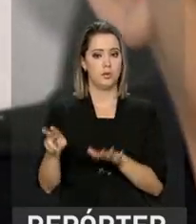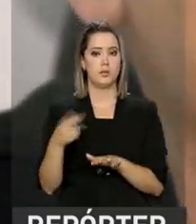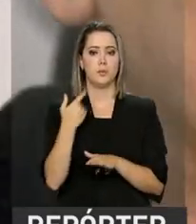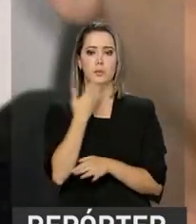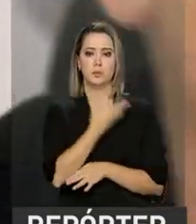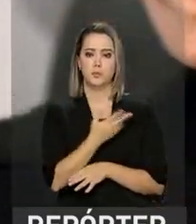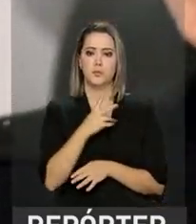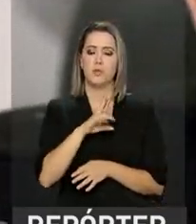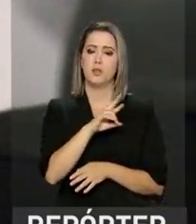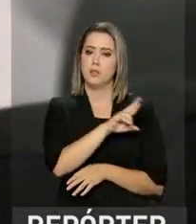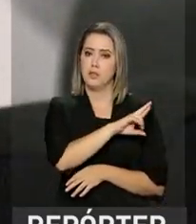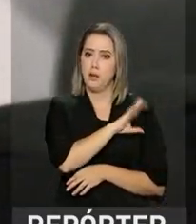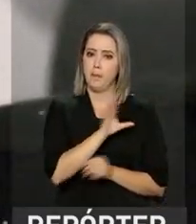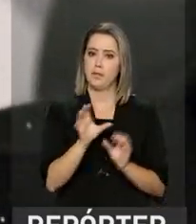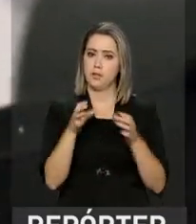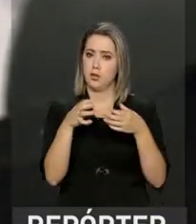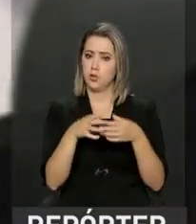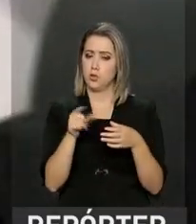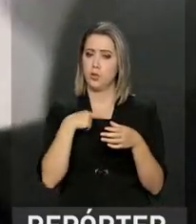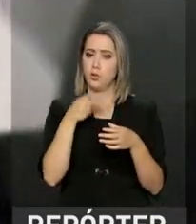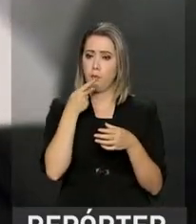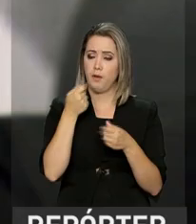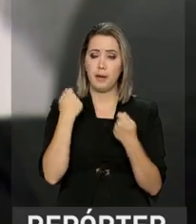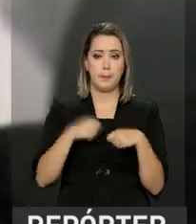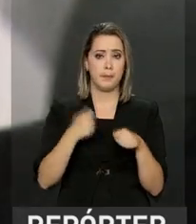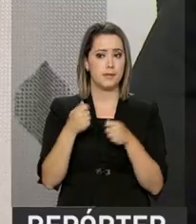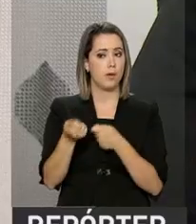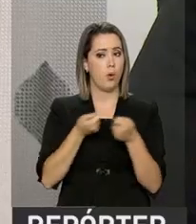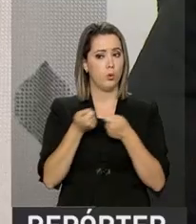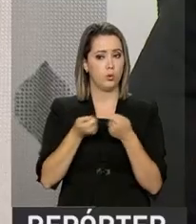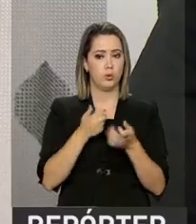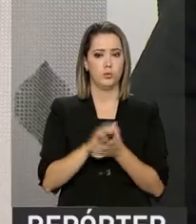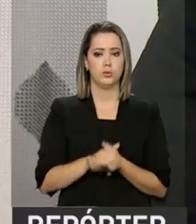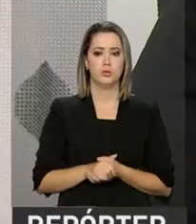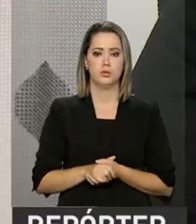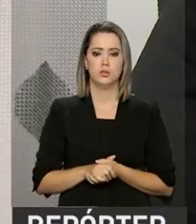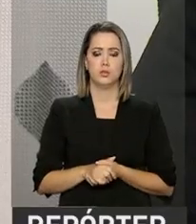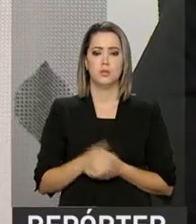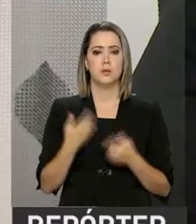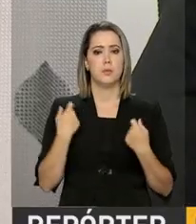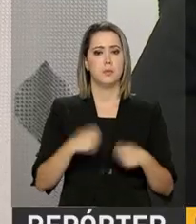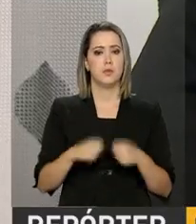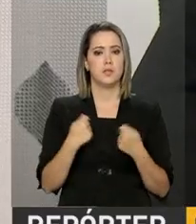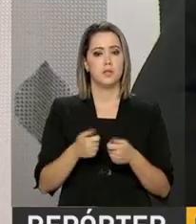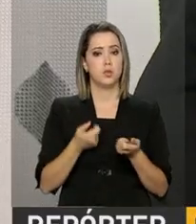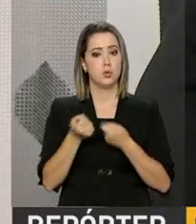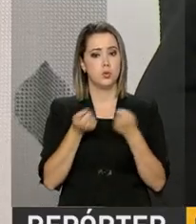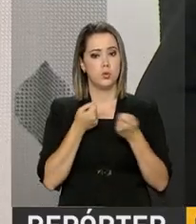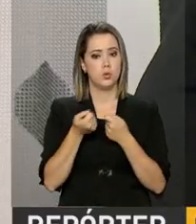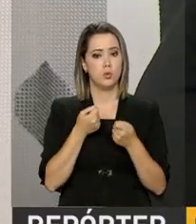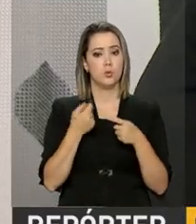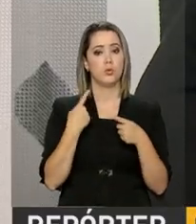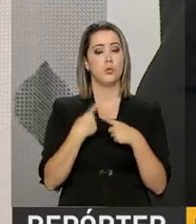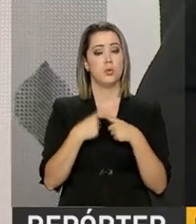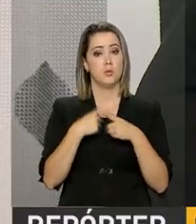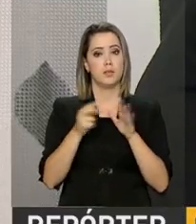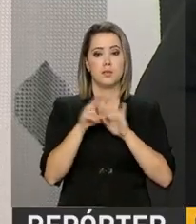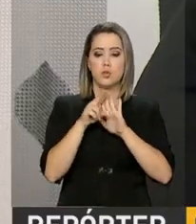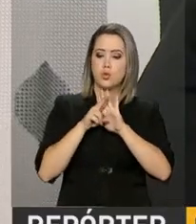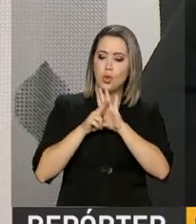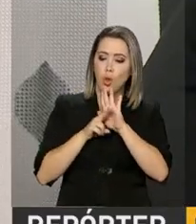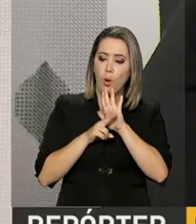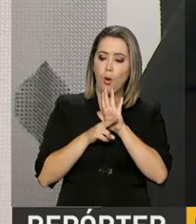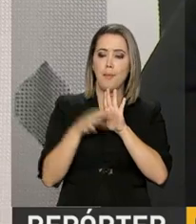representante de uma UnG defende que a venda seja controlada uma venda direcionada e com um protocolo e